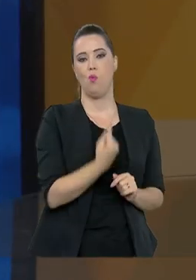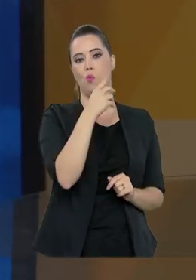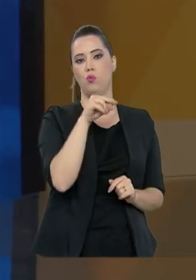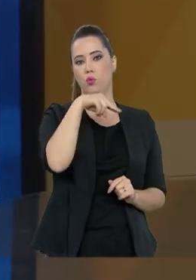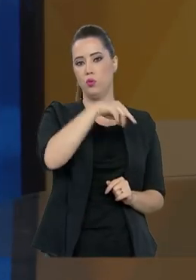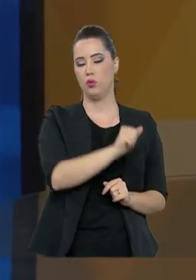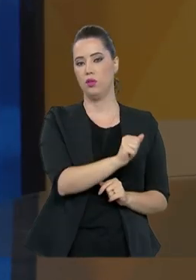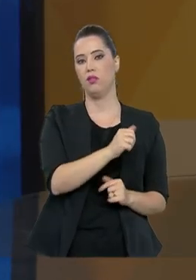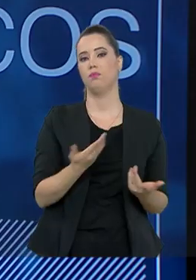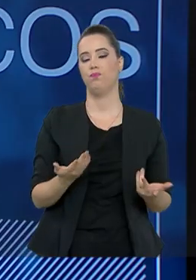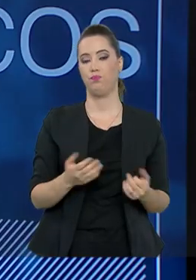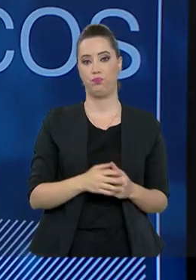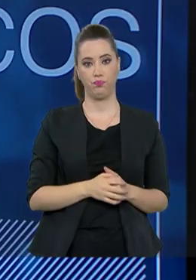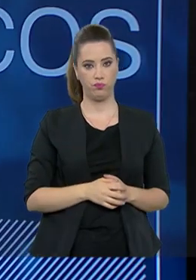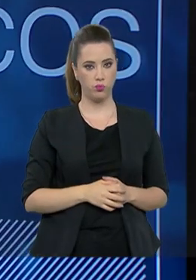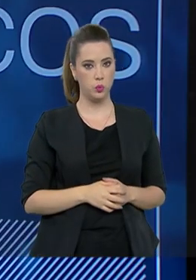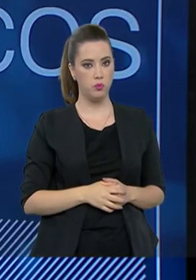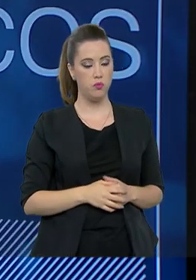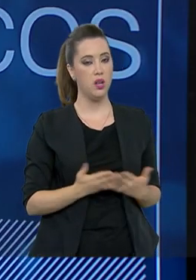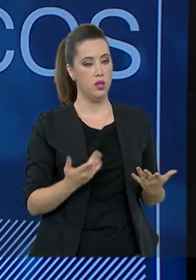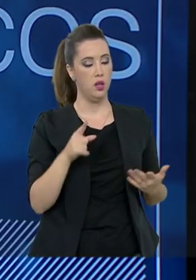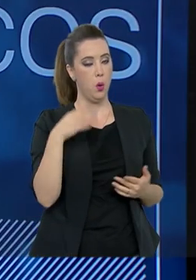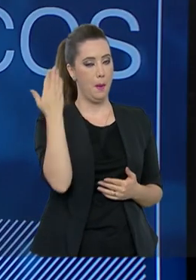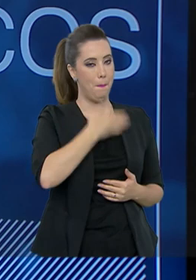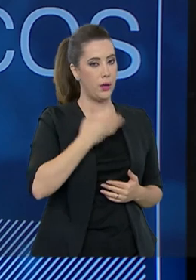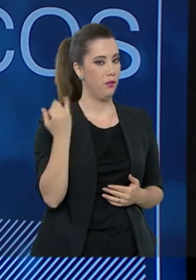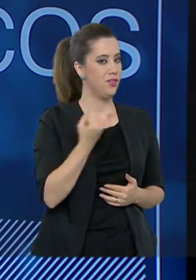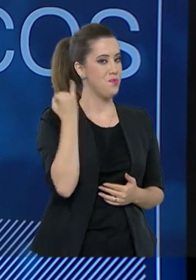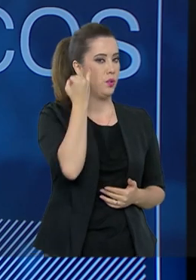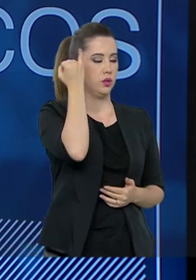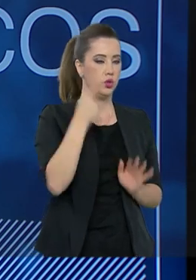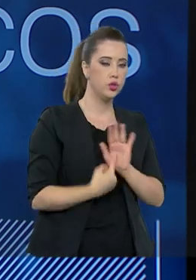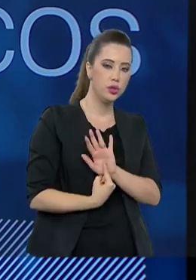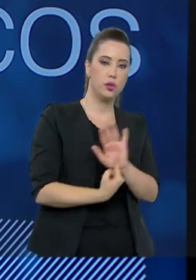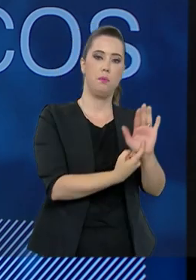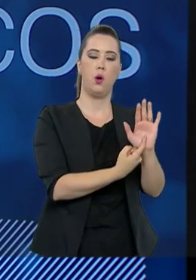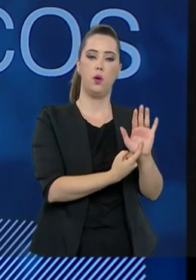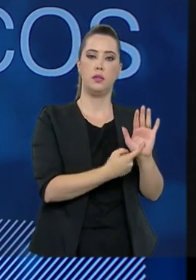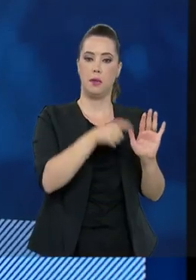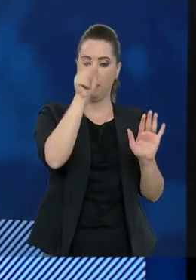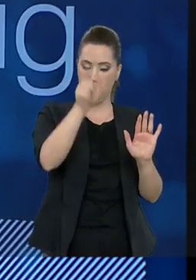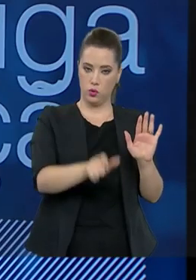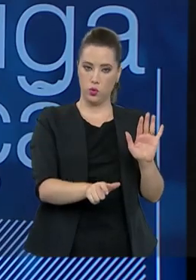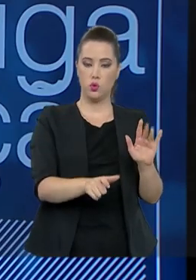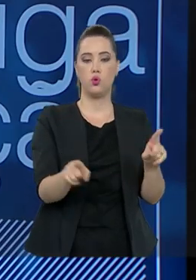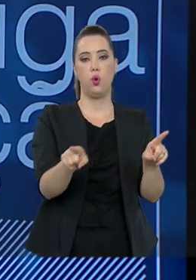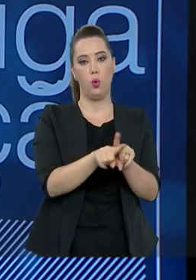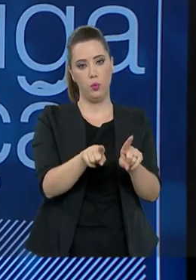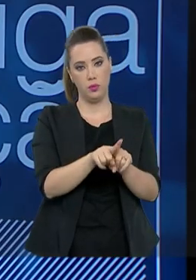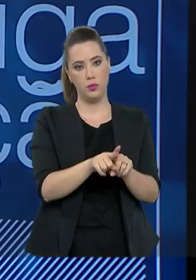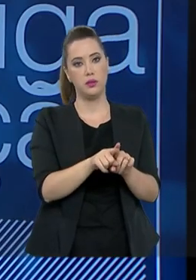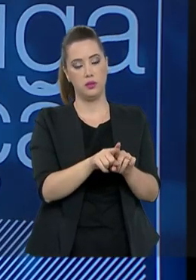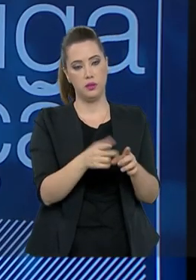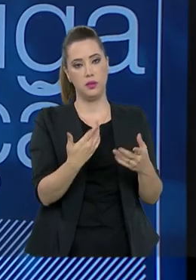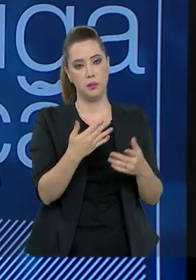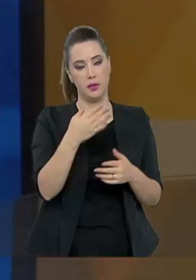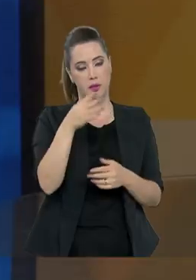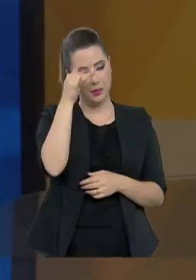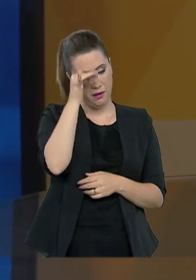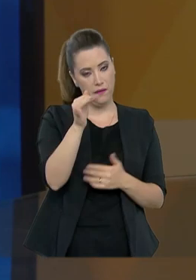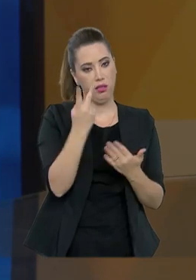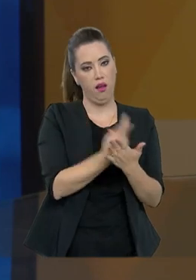da defesa, exatamente. Então, é uma prova importante não apenas para mostrar a autoria, mas também para eliminar suspeitos. E isso